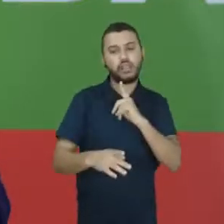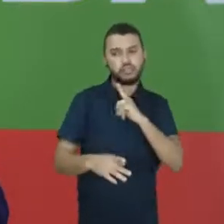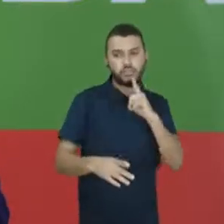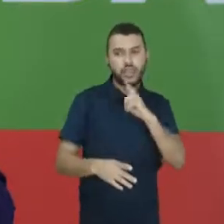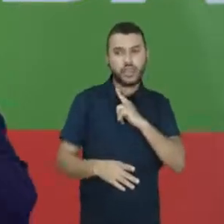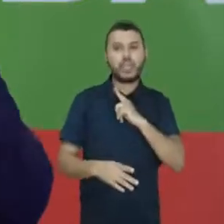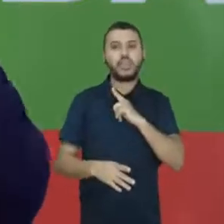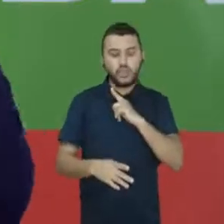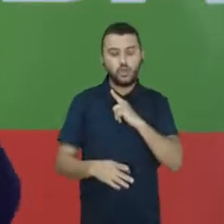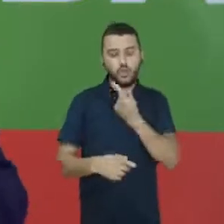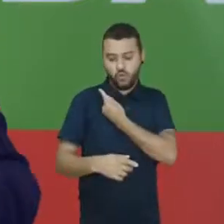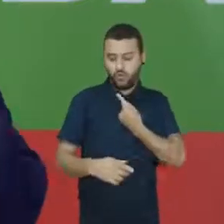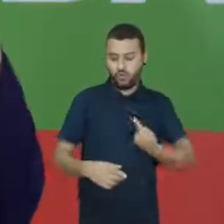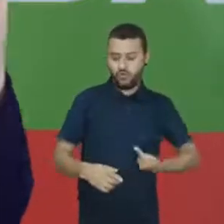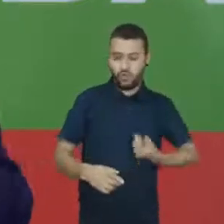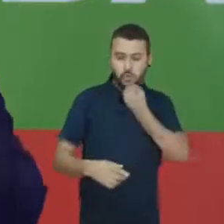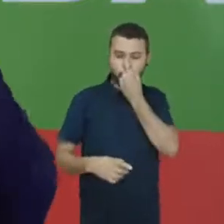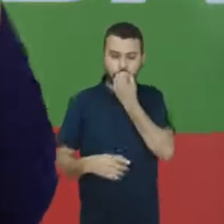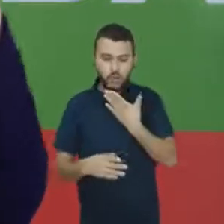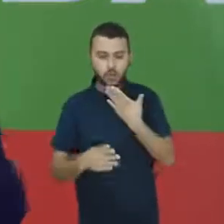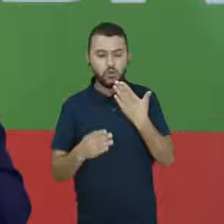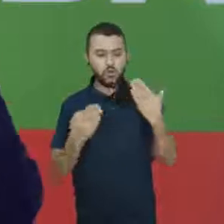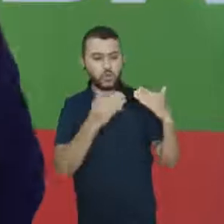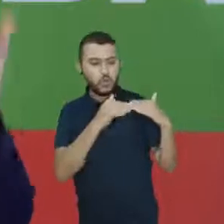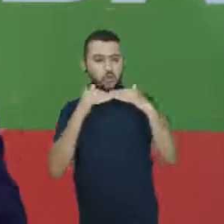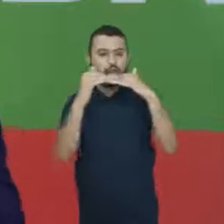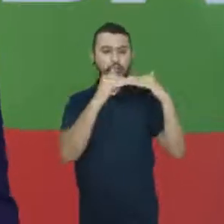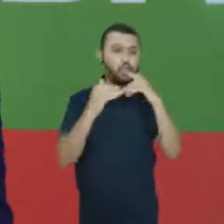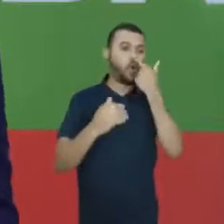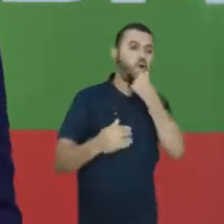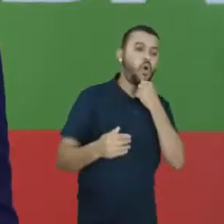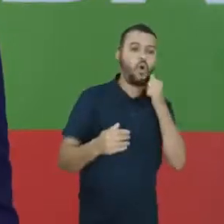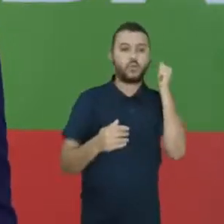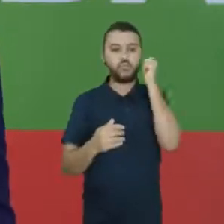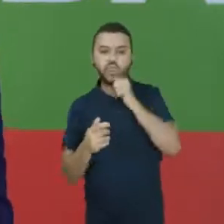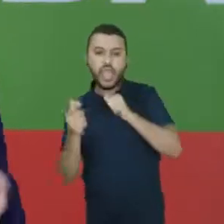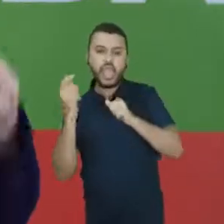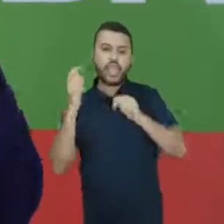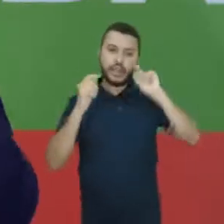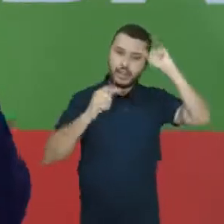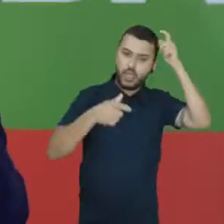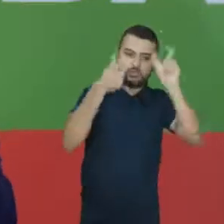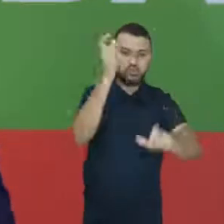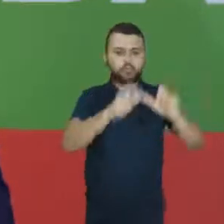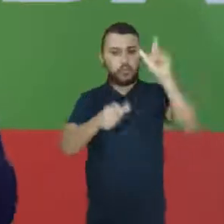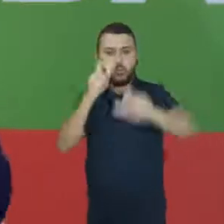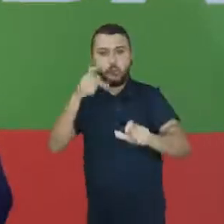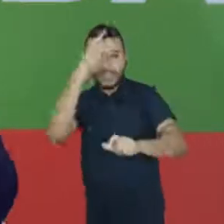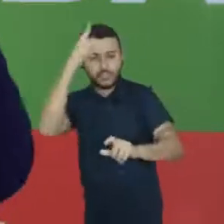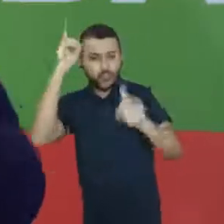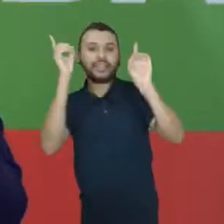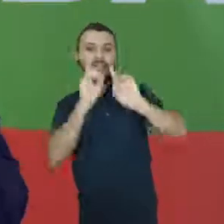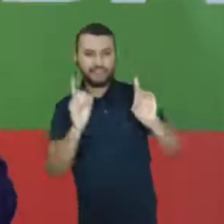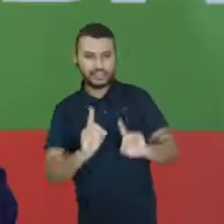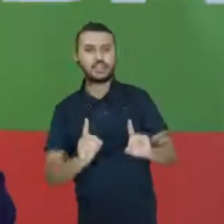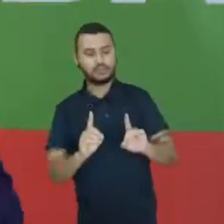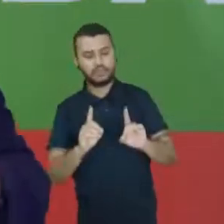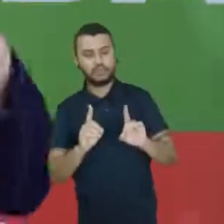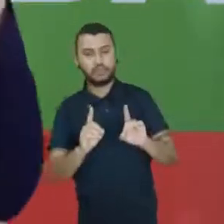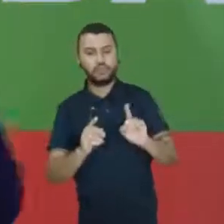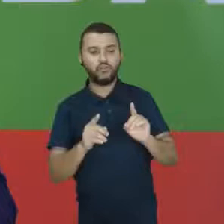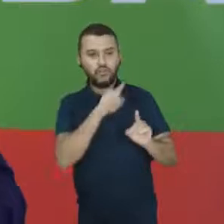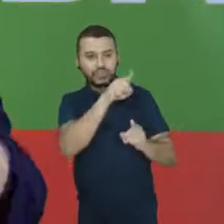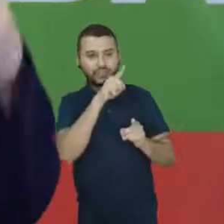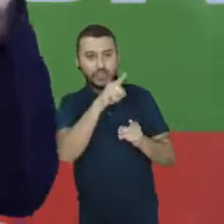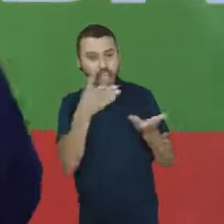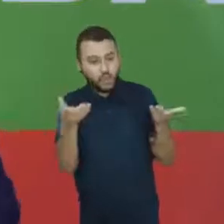mais paritário, feito de homens, mulheres, negros, pessoas com deficiência, eu quero dizer que o senhor entrega para mim, neste momento,